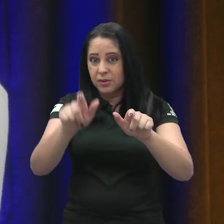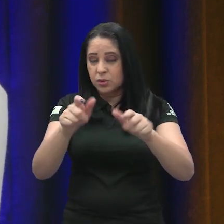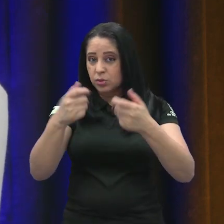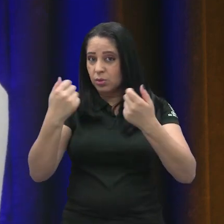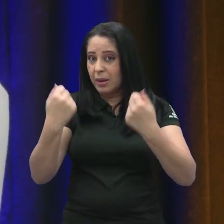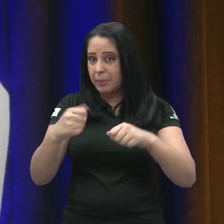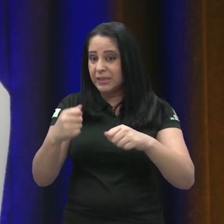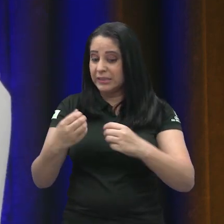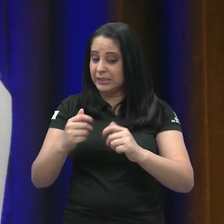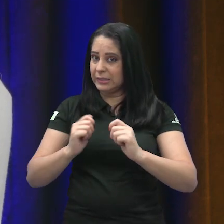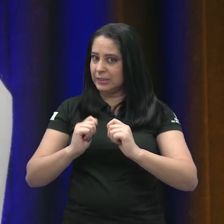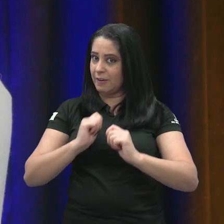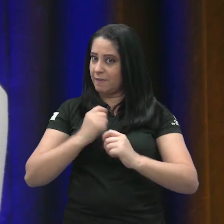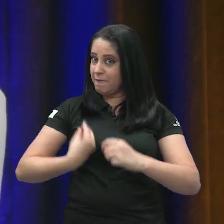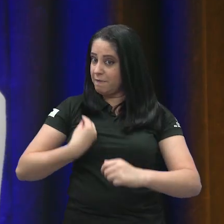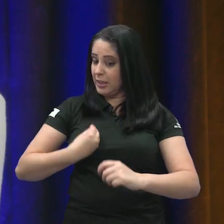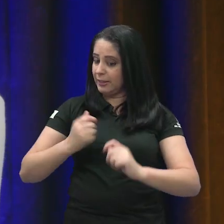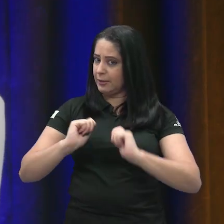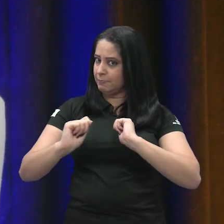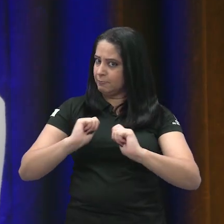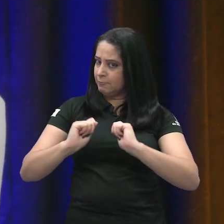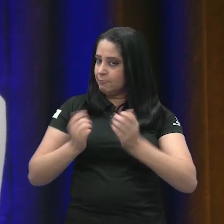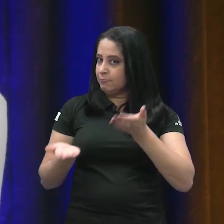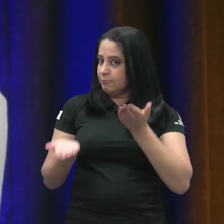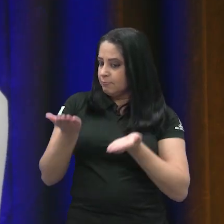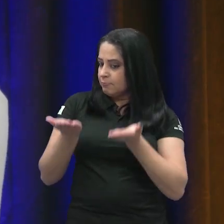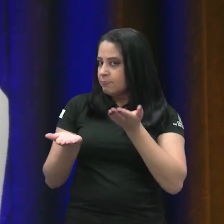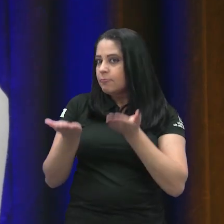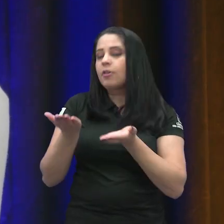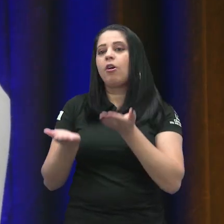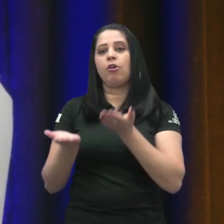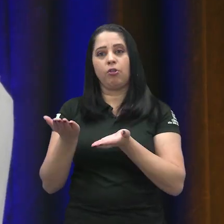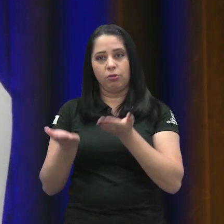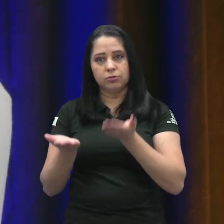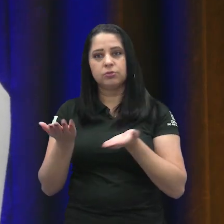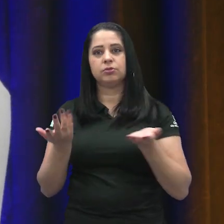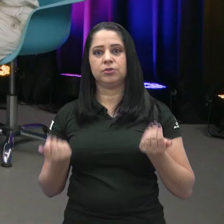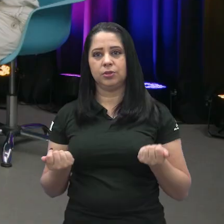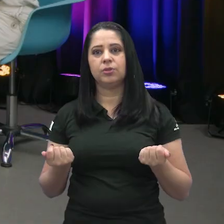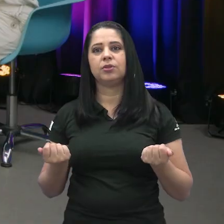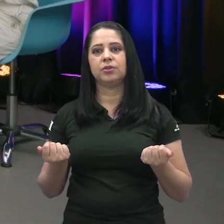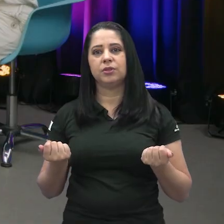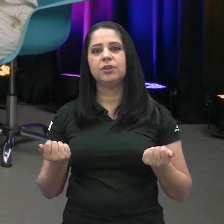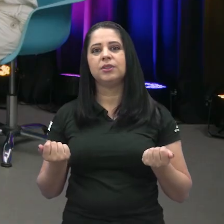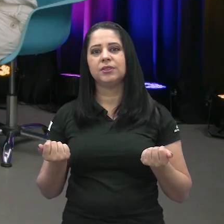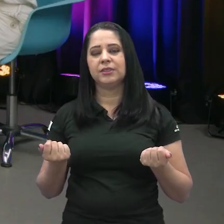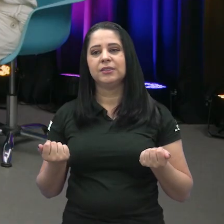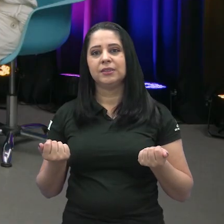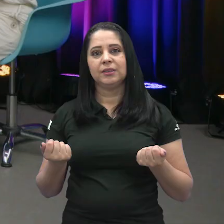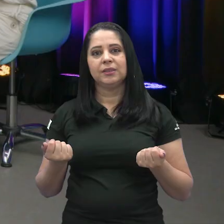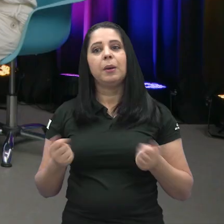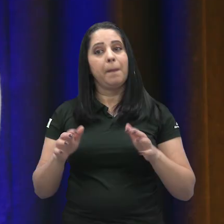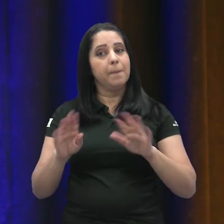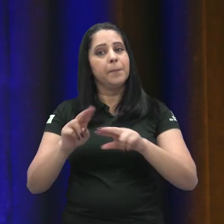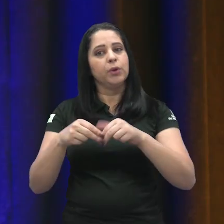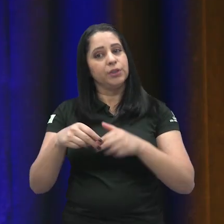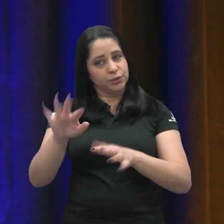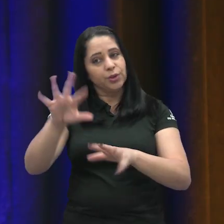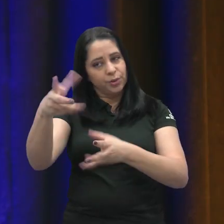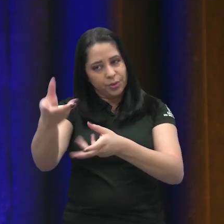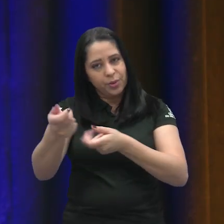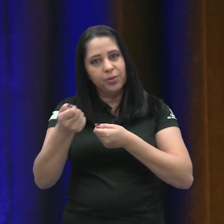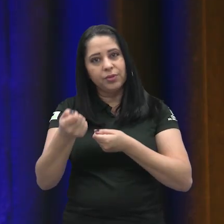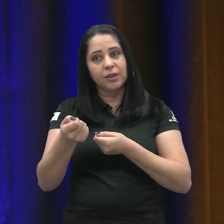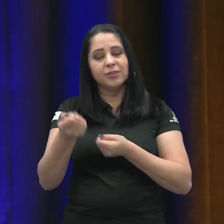percebeu que ela precisa, assim, gerir a sua vida, sabe? Ter um pouco mais de gestão e fazer isso que é o convite que a